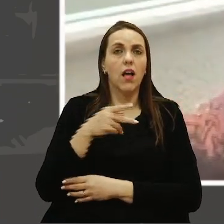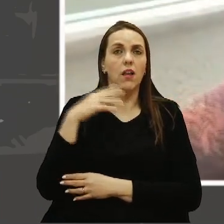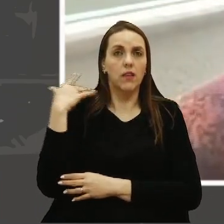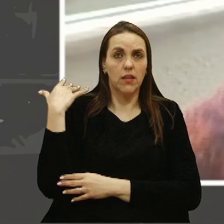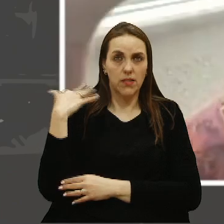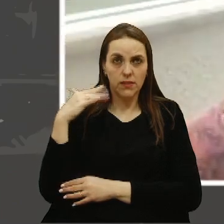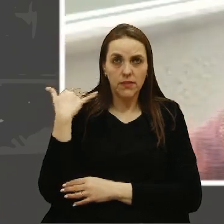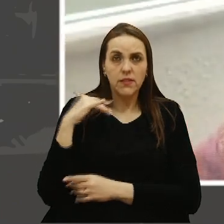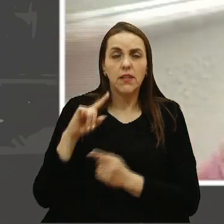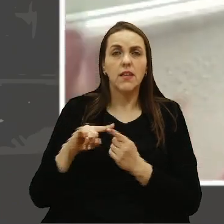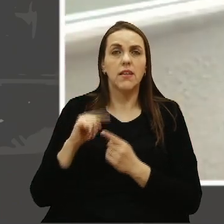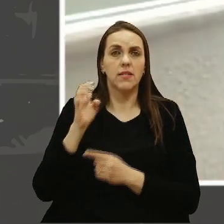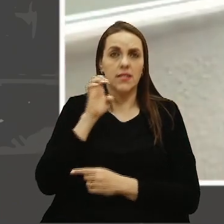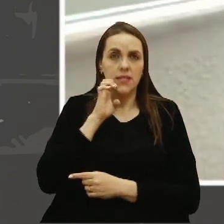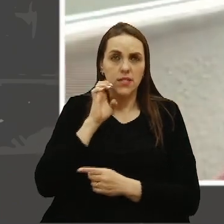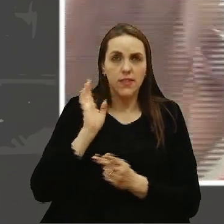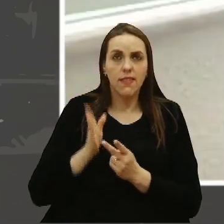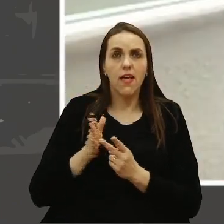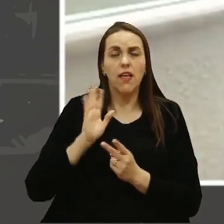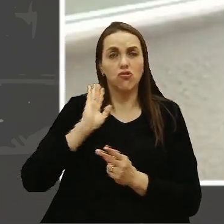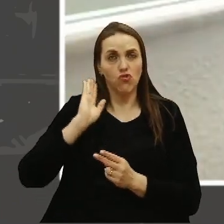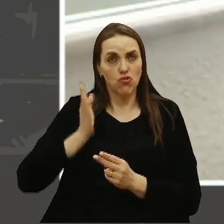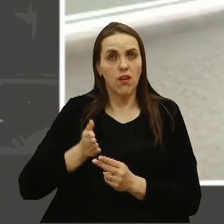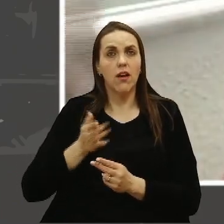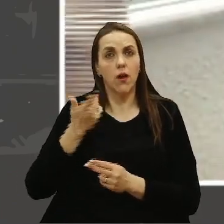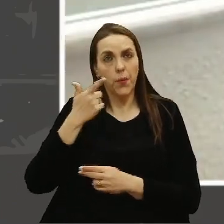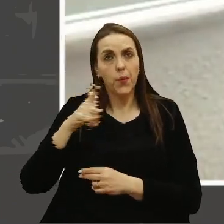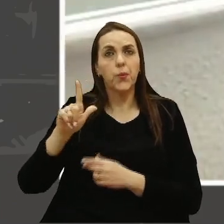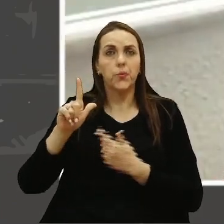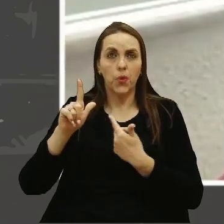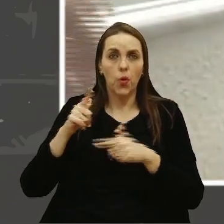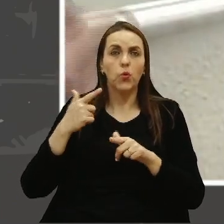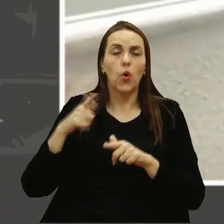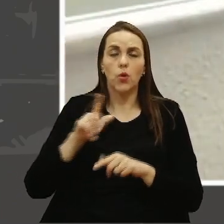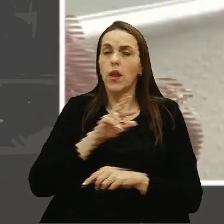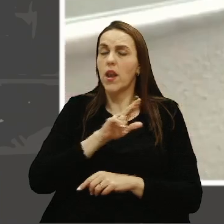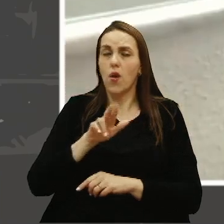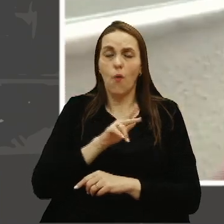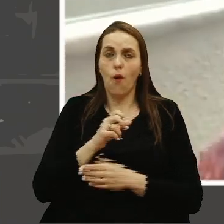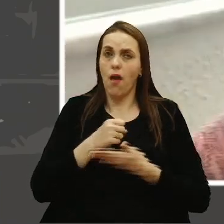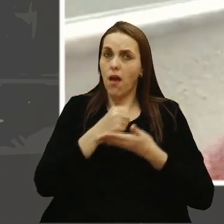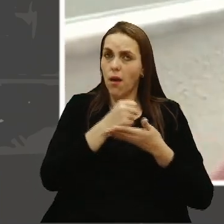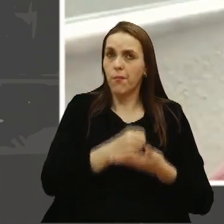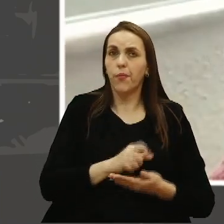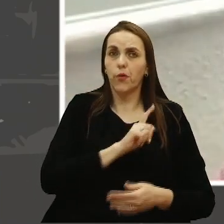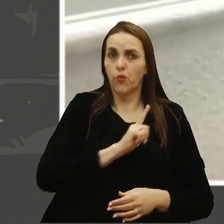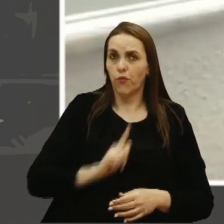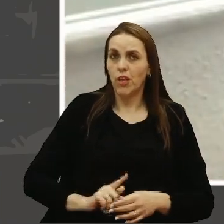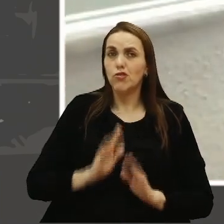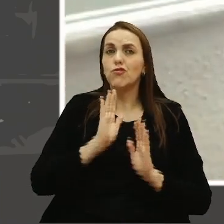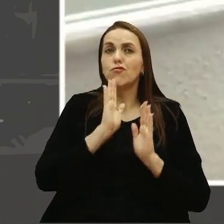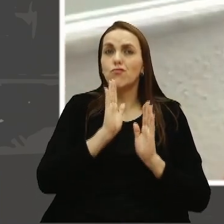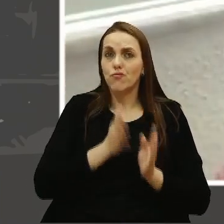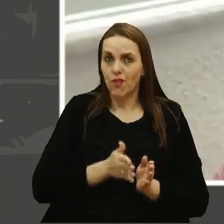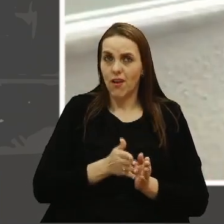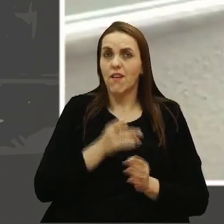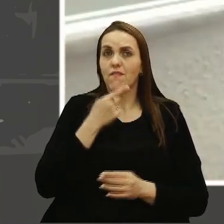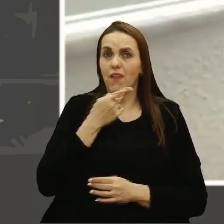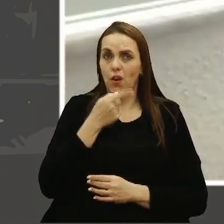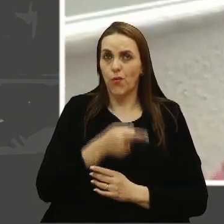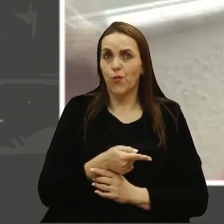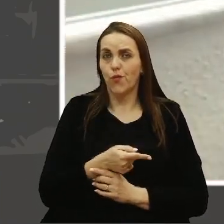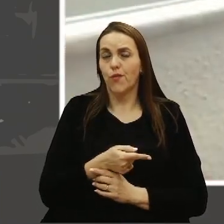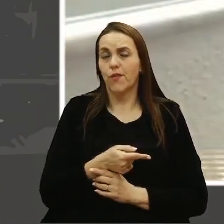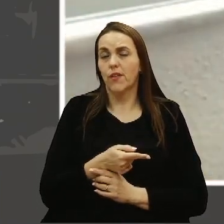vereadora Estela já falou isso também, outros vereadores que não eram da base o ano passado já fizeram essa fala. Eu